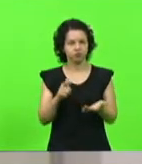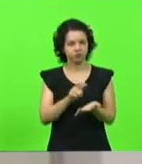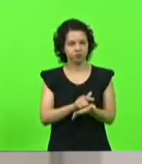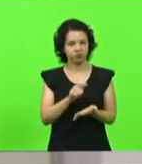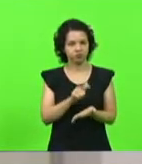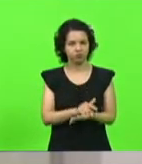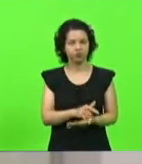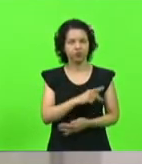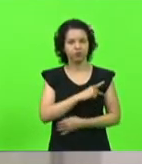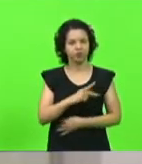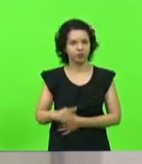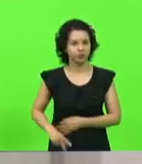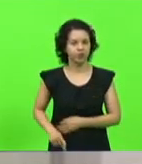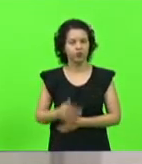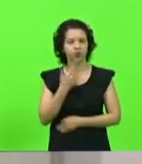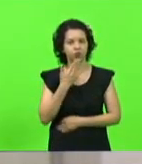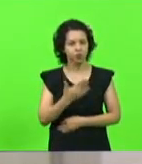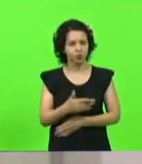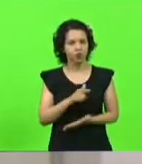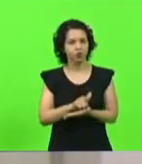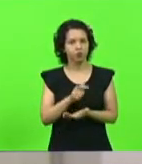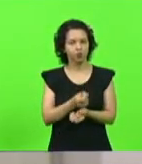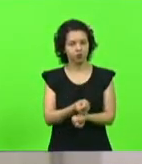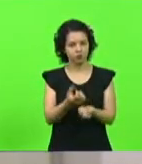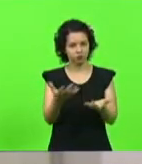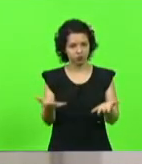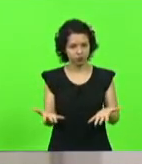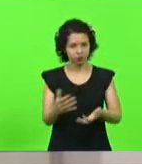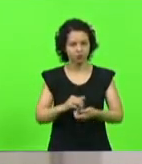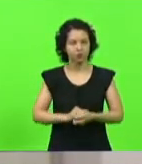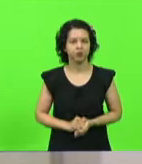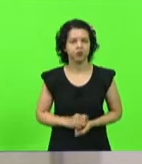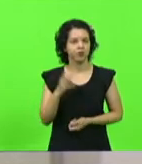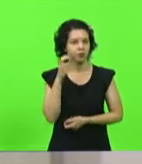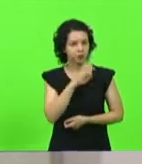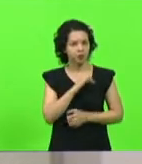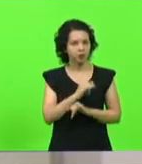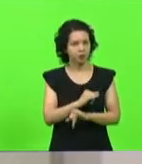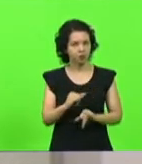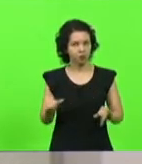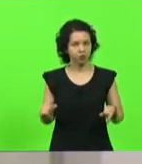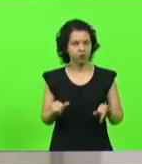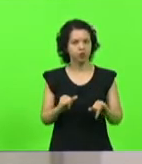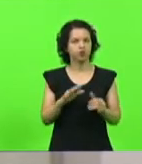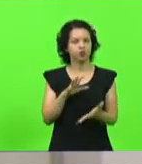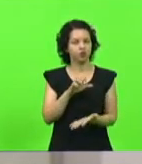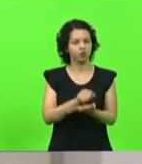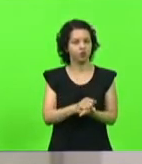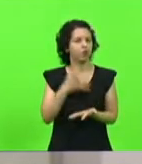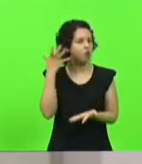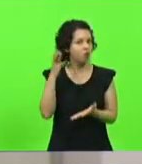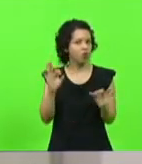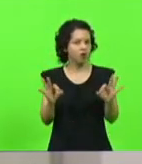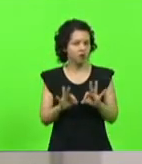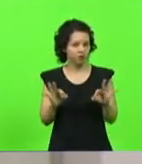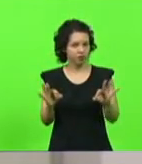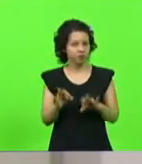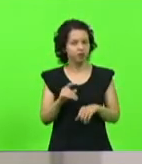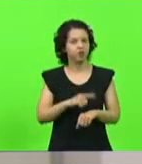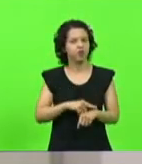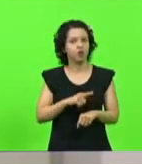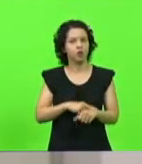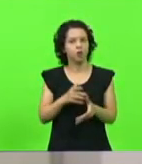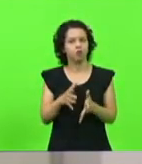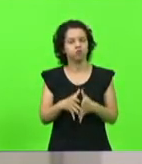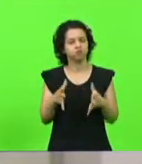Expediente. O senhor presidente solicitou que se procedesse à distribuição. Breves comunicações, sem registro de oradores. Grande expediente.